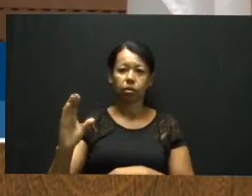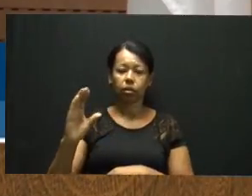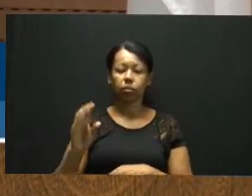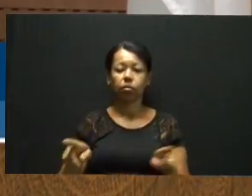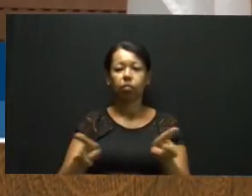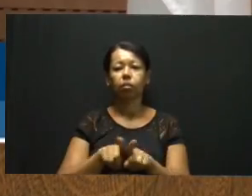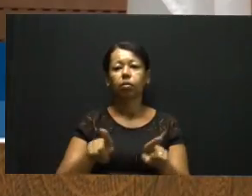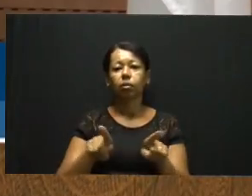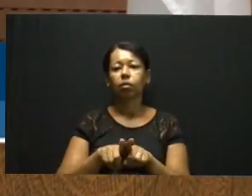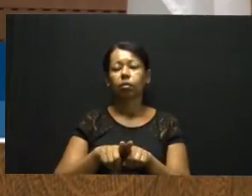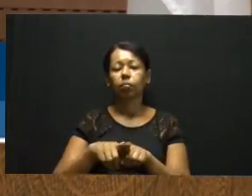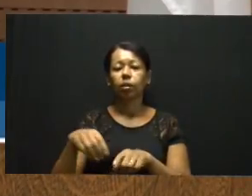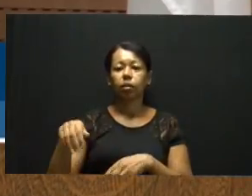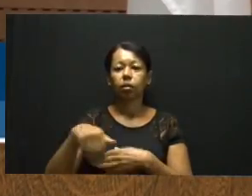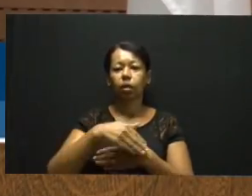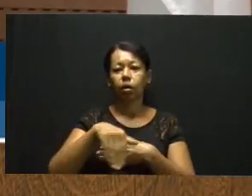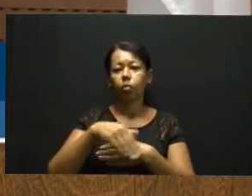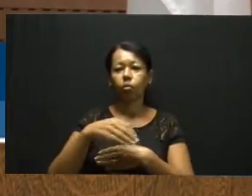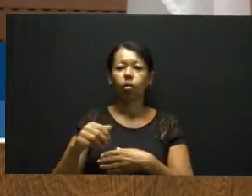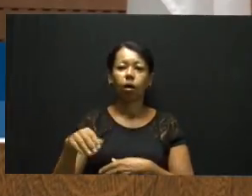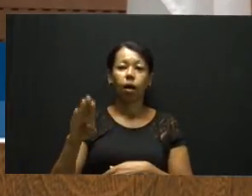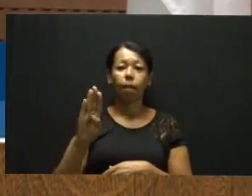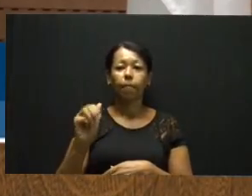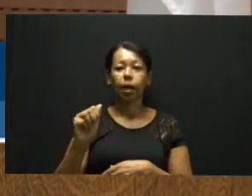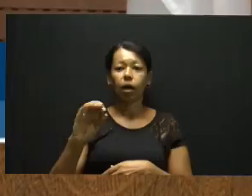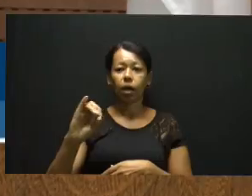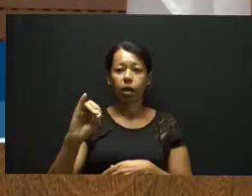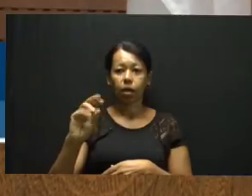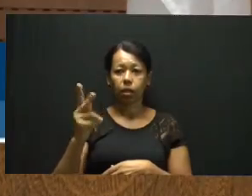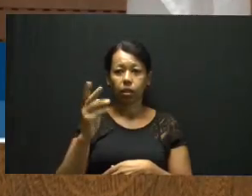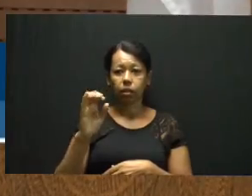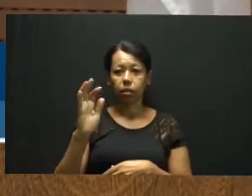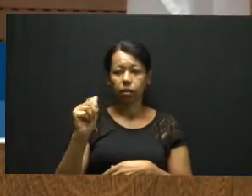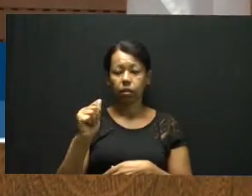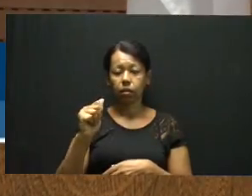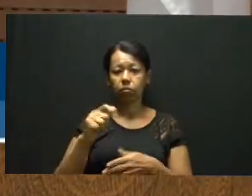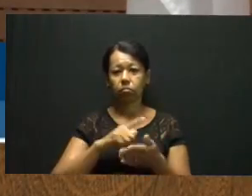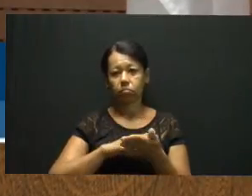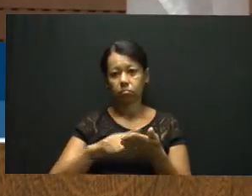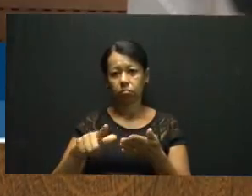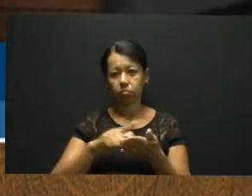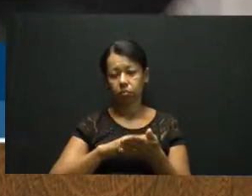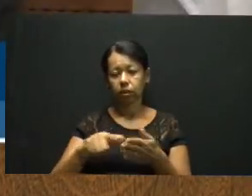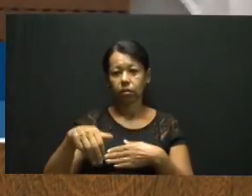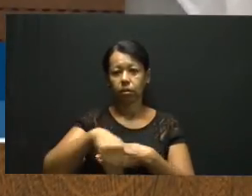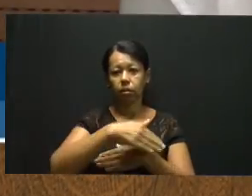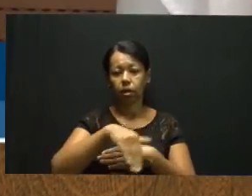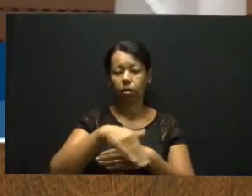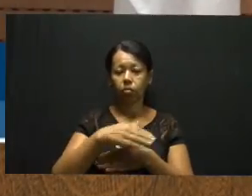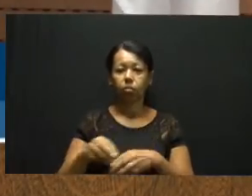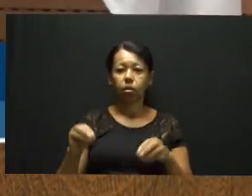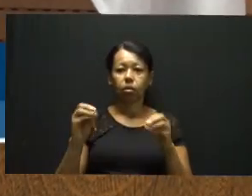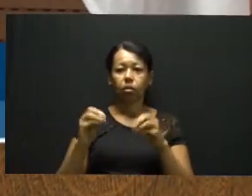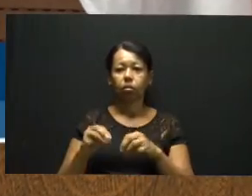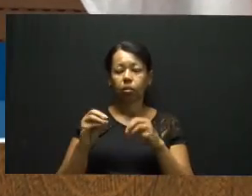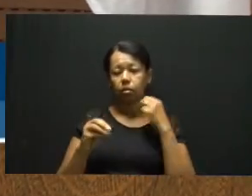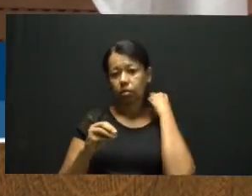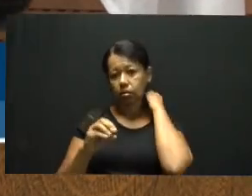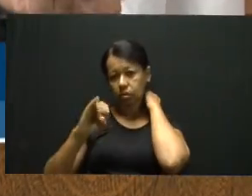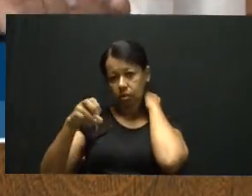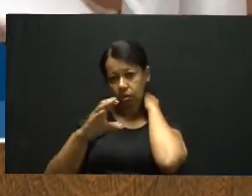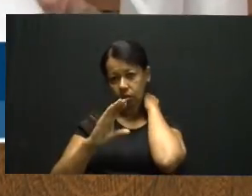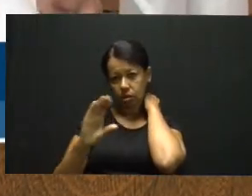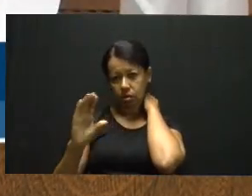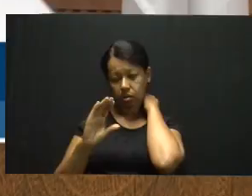leito carroçável da rua Bahia, Vila Paulista. Caminhe-se. E plantação de placas de trânsito, tachões na rua Carlos Gomes, Jardim